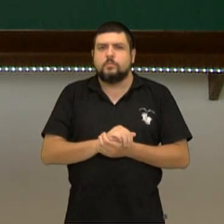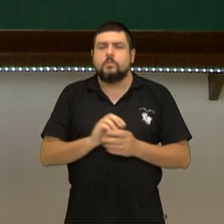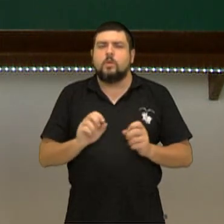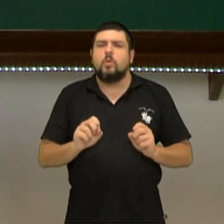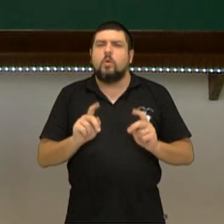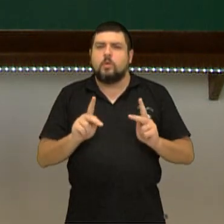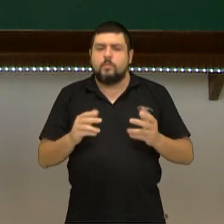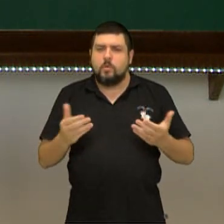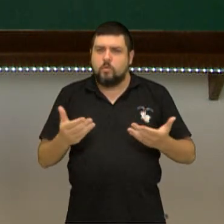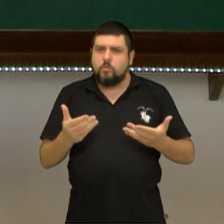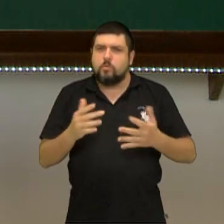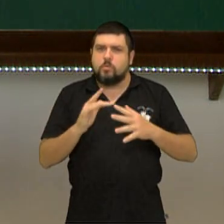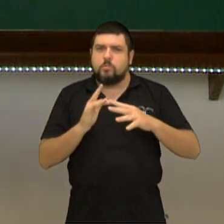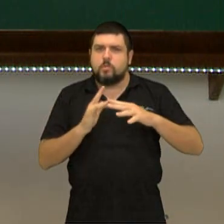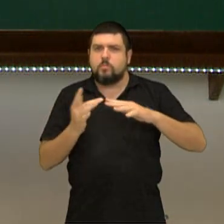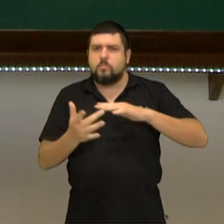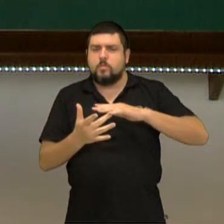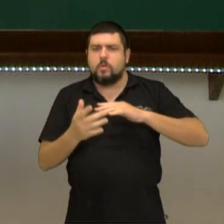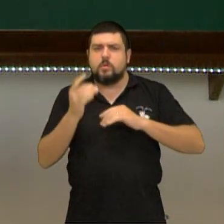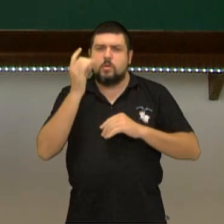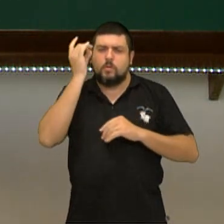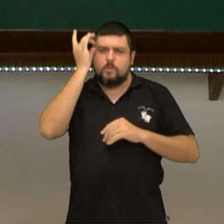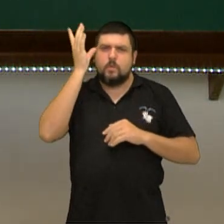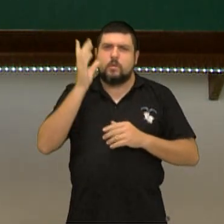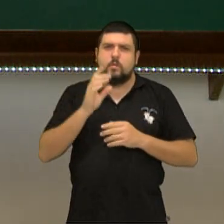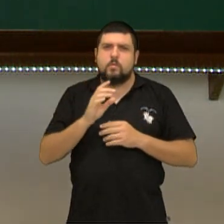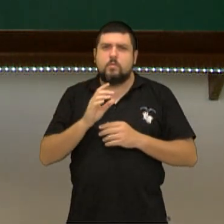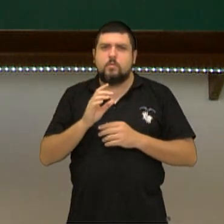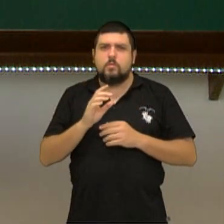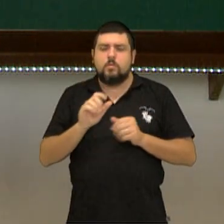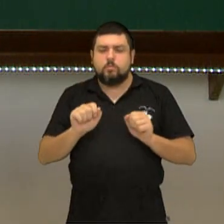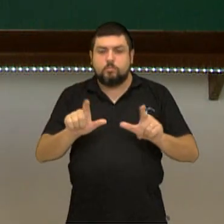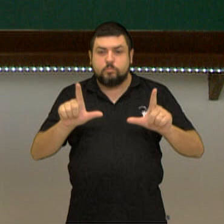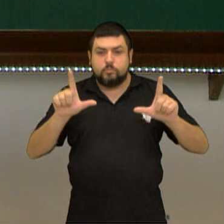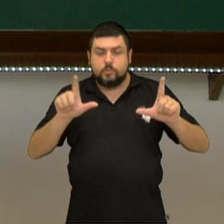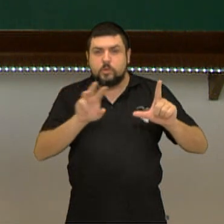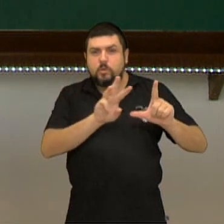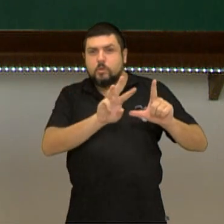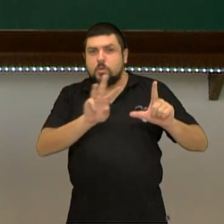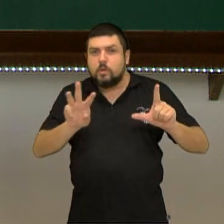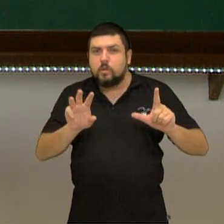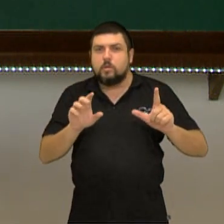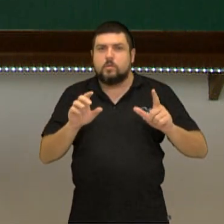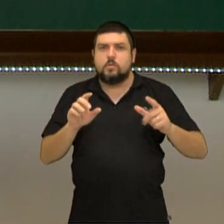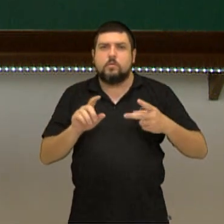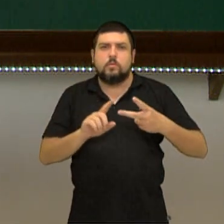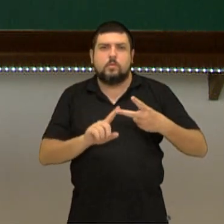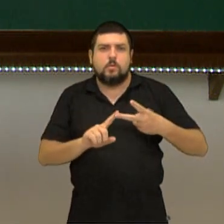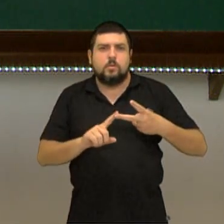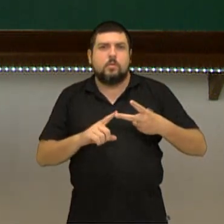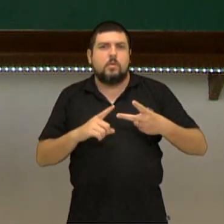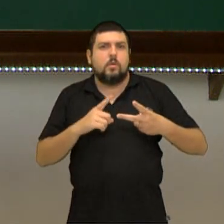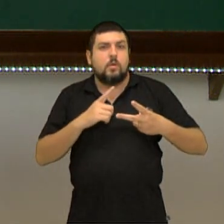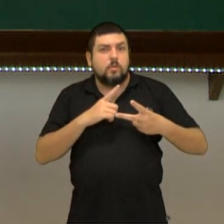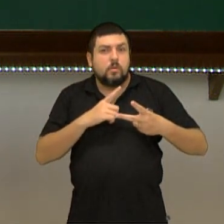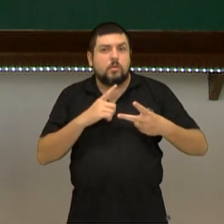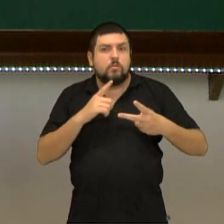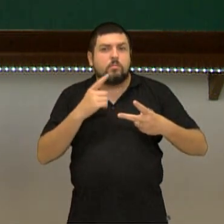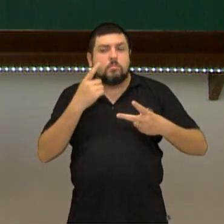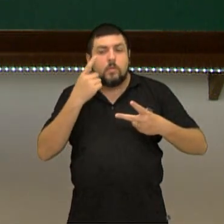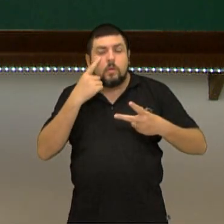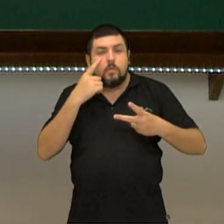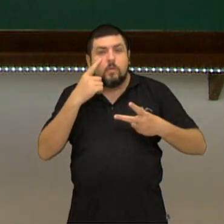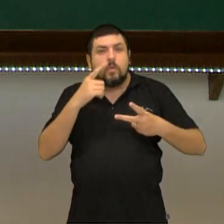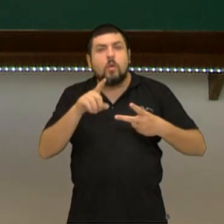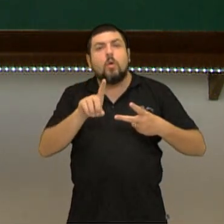pouco mais fácil. Né? Você está acessando os sites, está vendo aí o processo legislativo, por exemplo, né? Acompanhando aí o Diário Oficial.